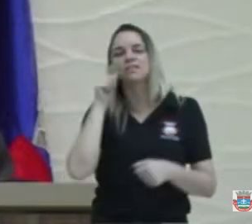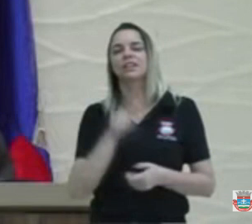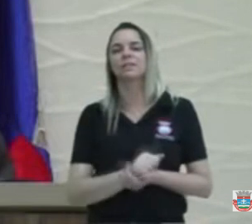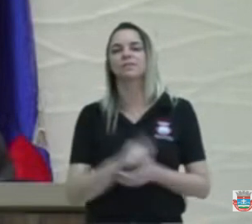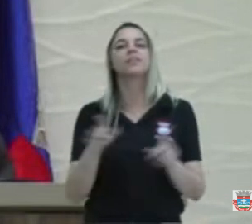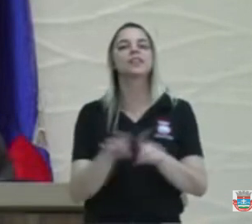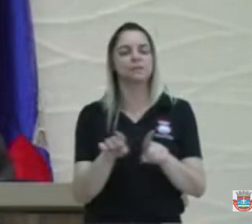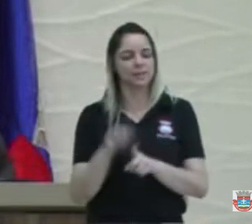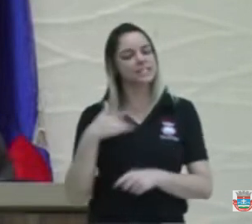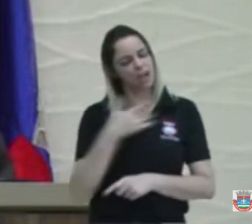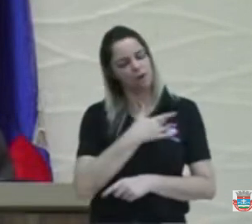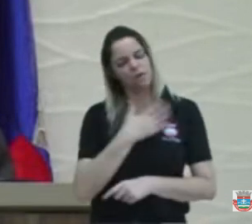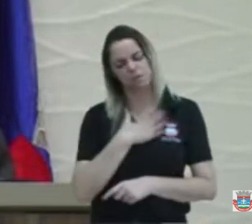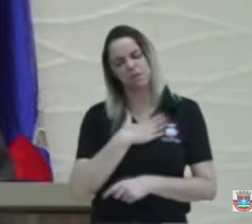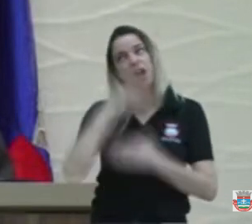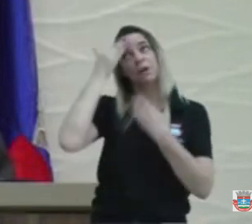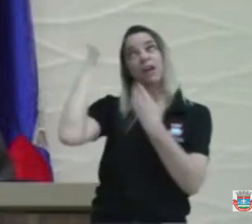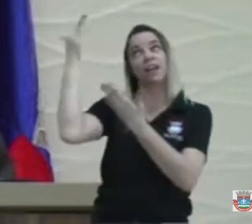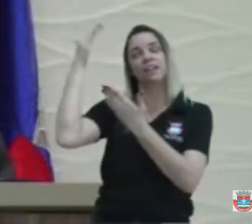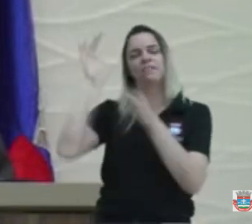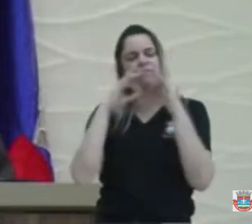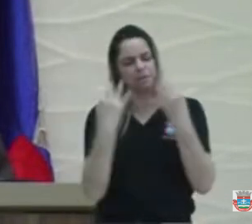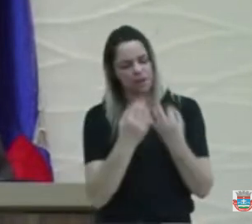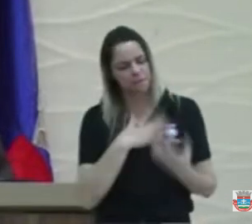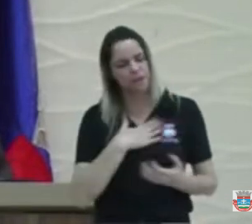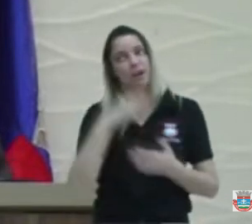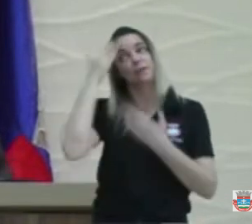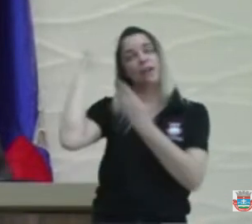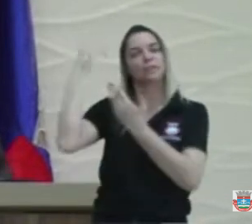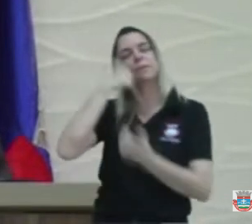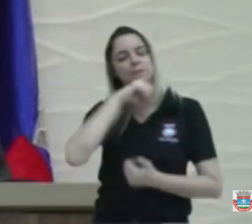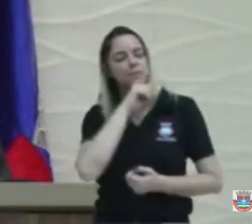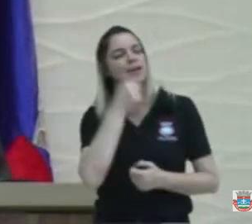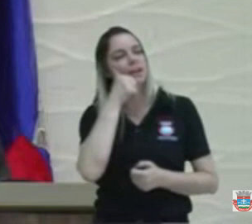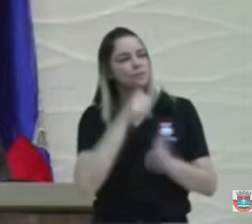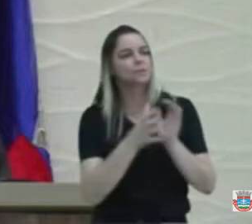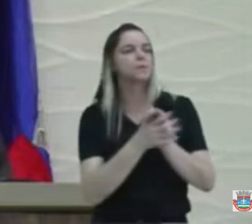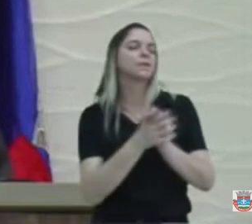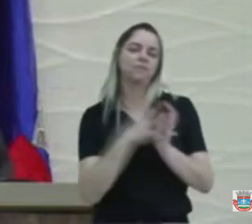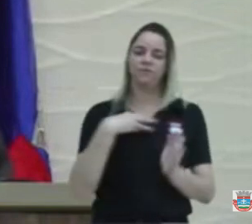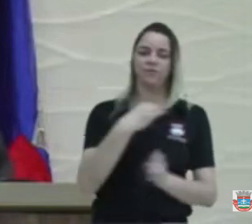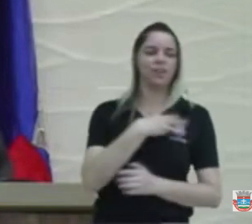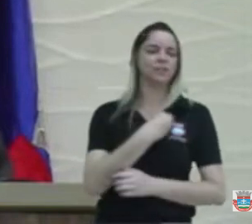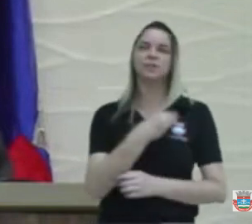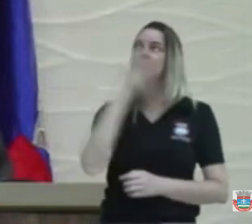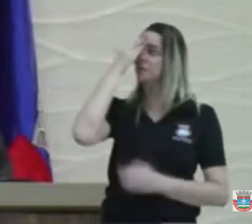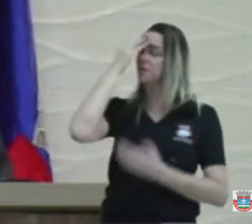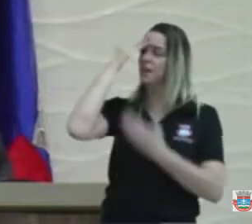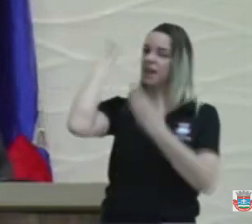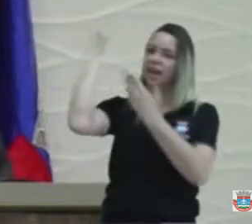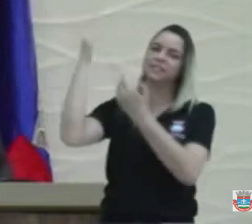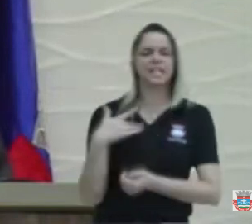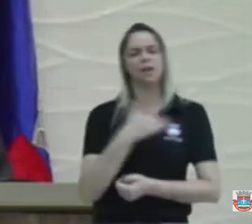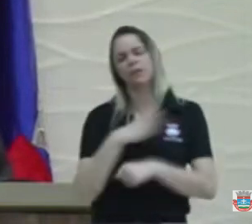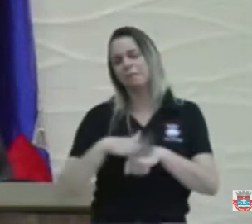minha saúde, pela minha família, pela minha mãe, pela minha esposa, pelos meus filhos. E que Deus me dê mais